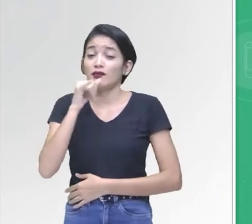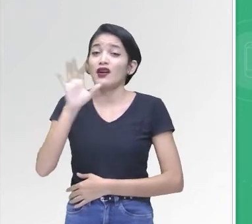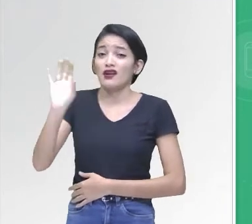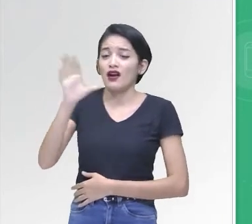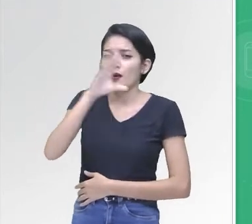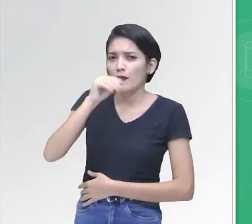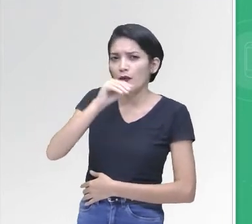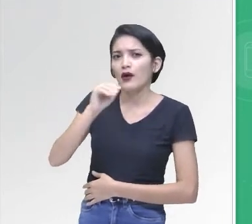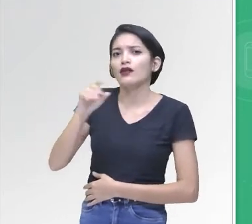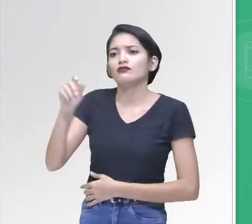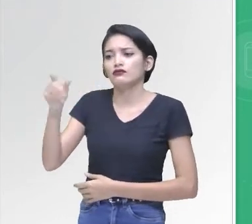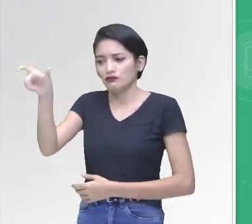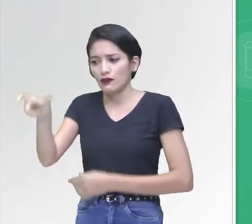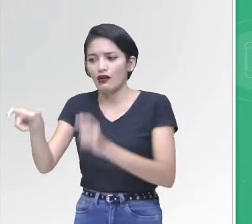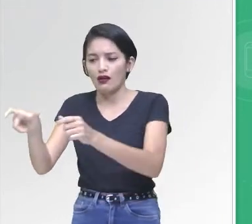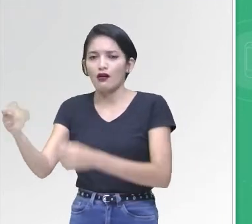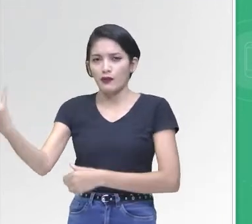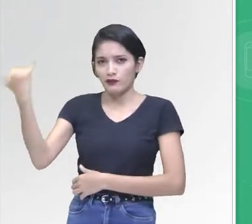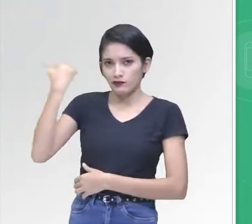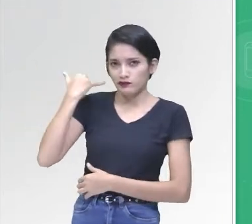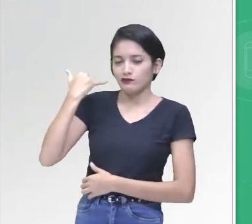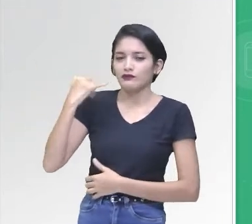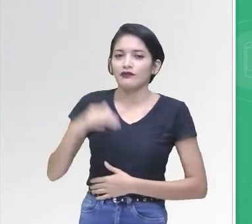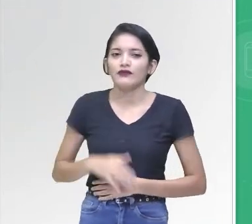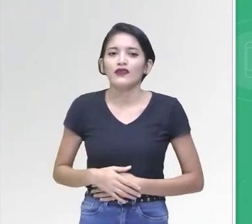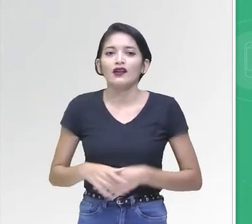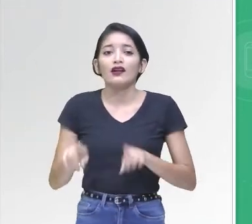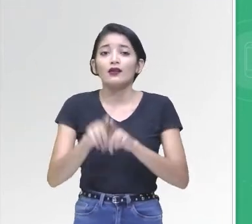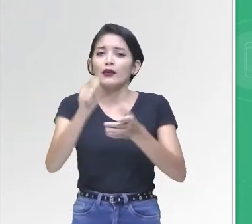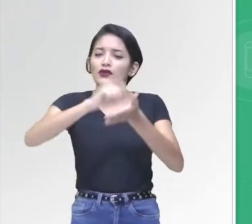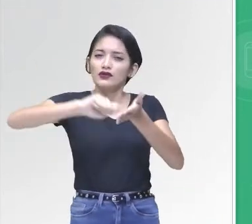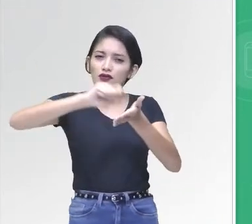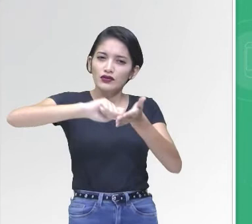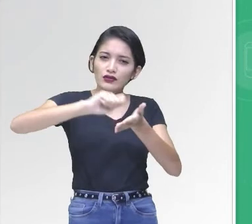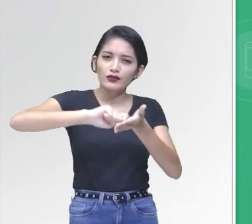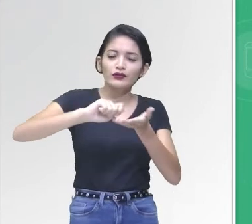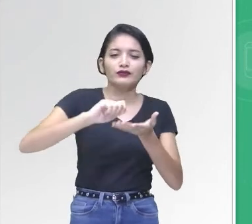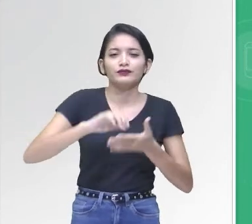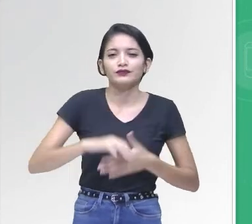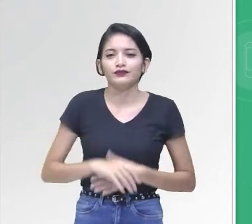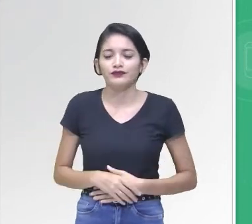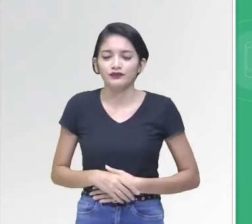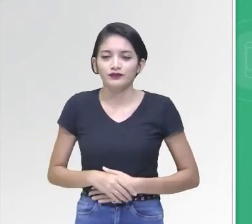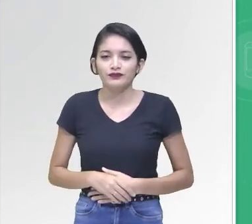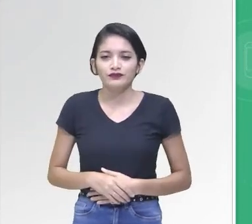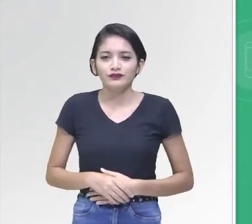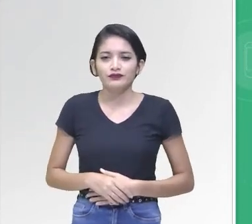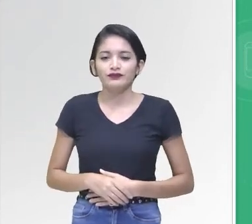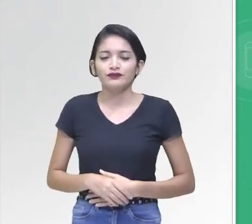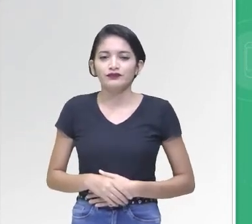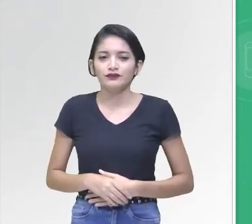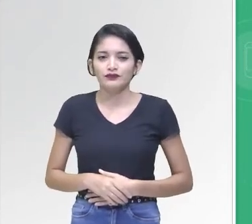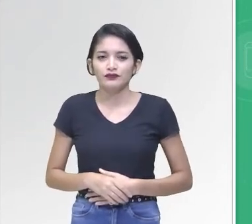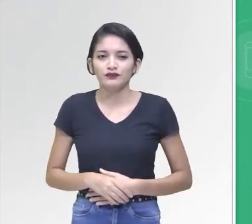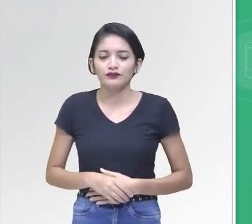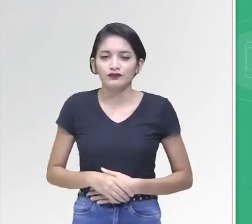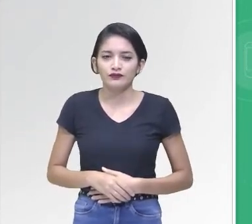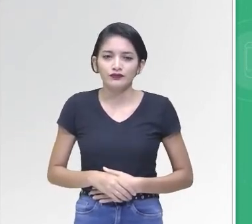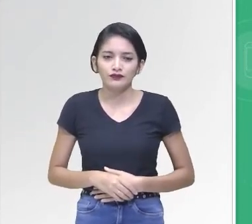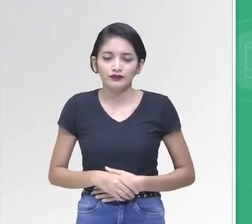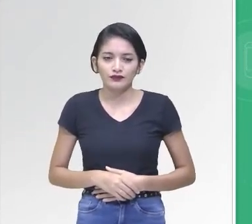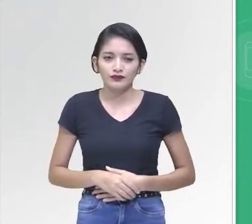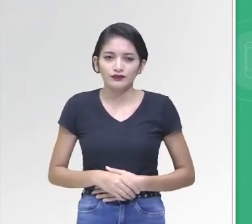para ouvir, escuchar, né? Yo describo situações, do verbo describir, né? Yo